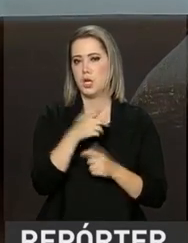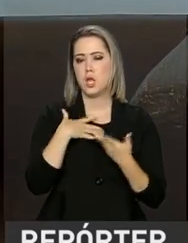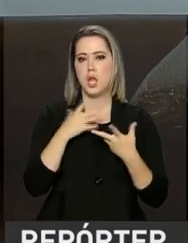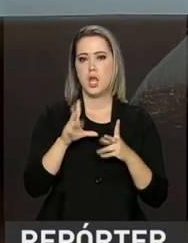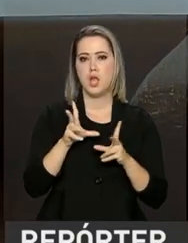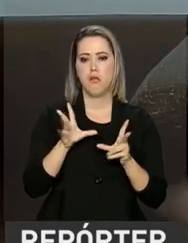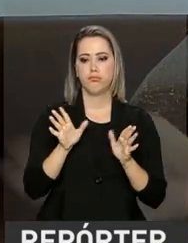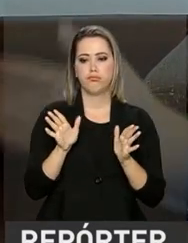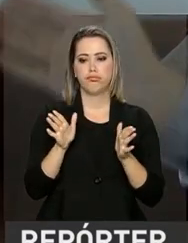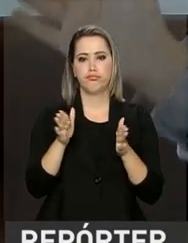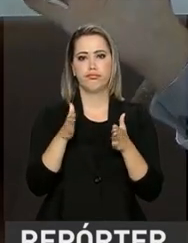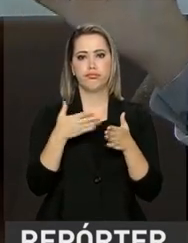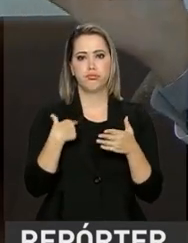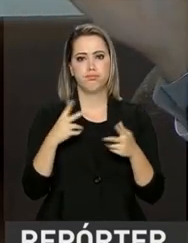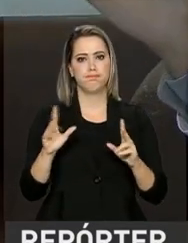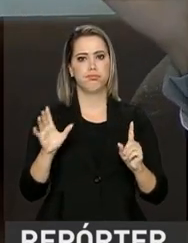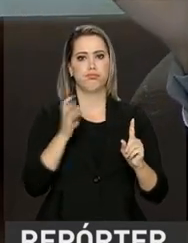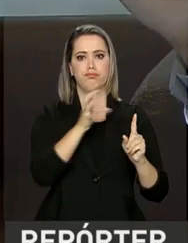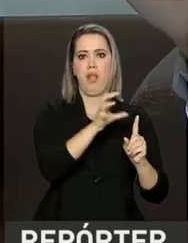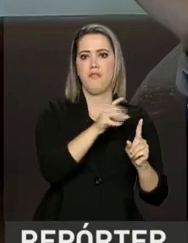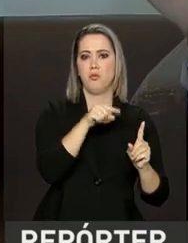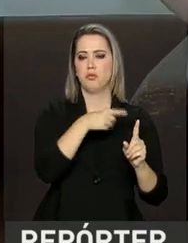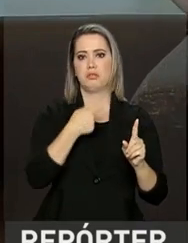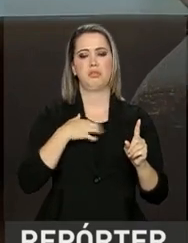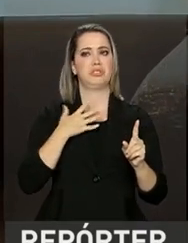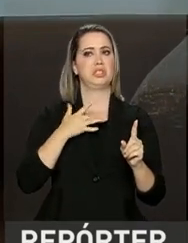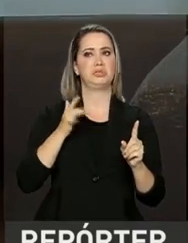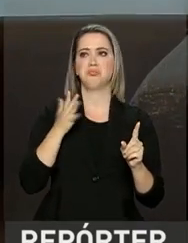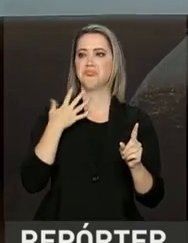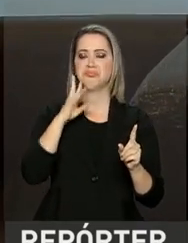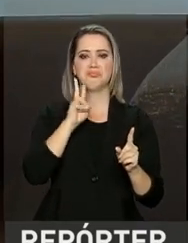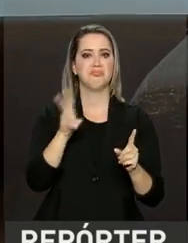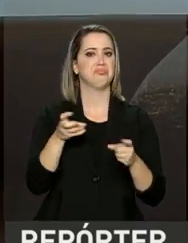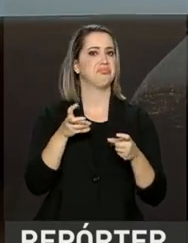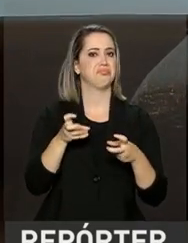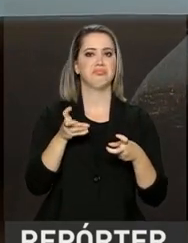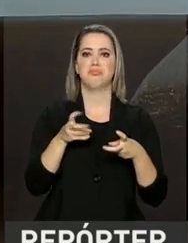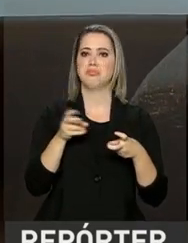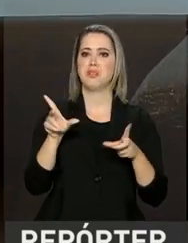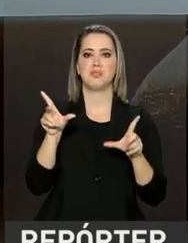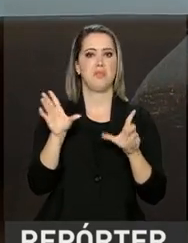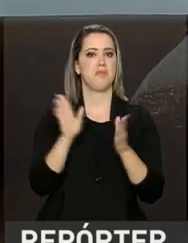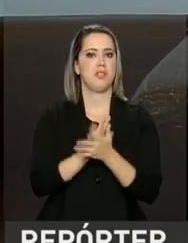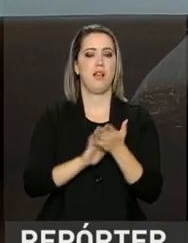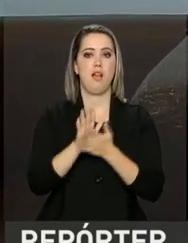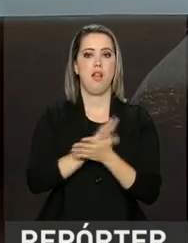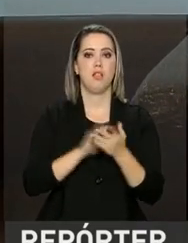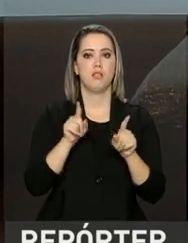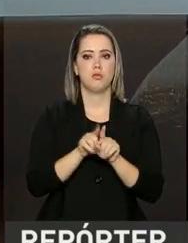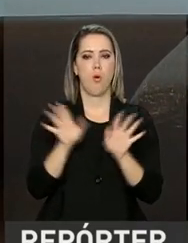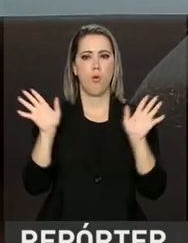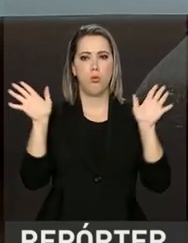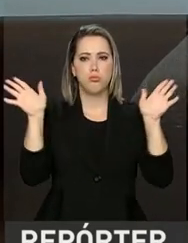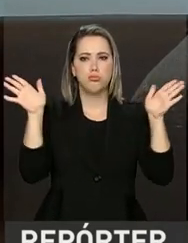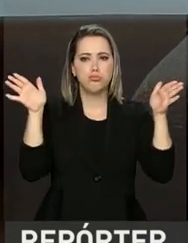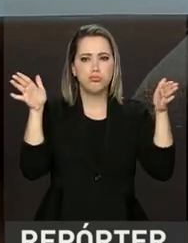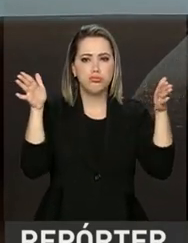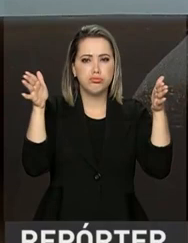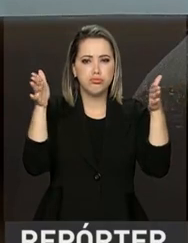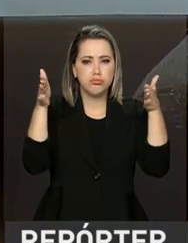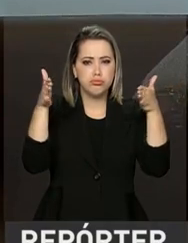te ataca e você não vai percebendo o campo visual vai diminuindo então é fundamental